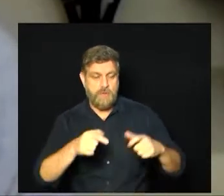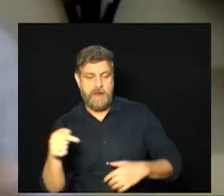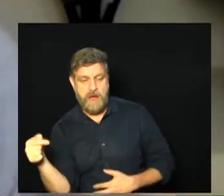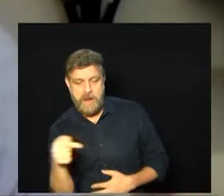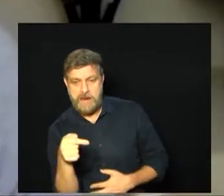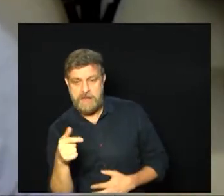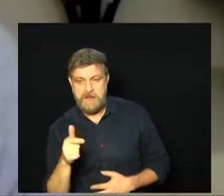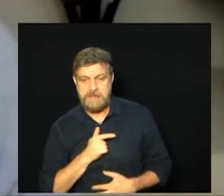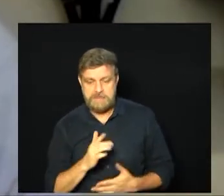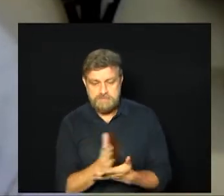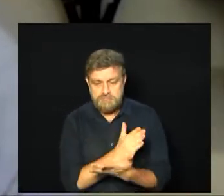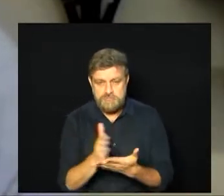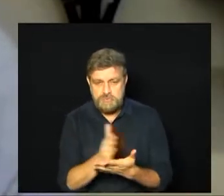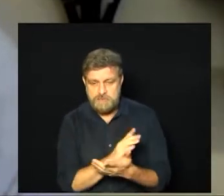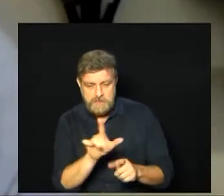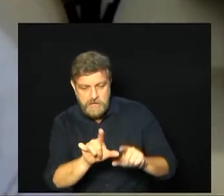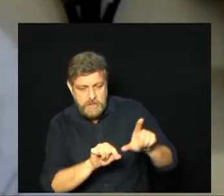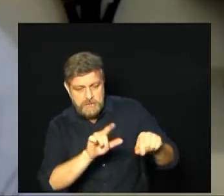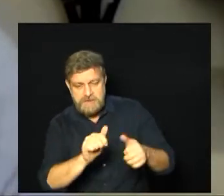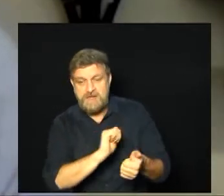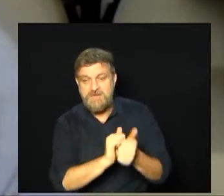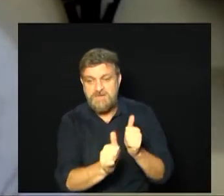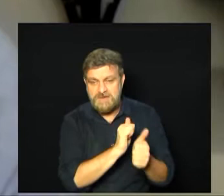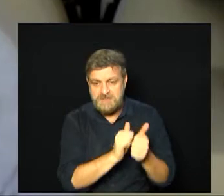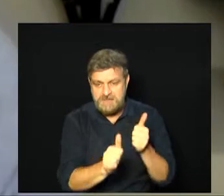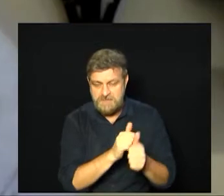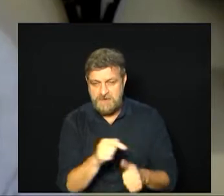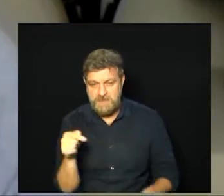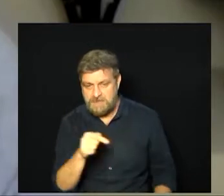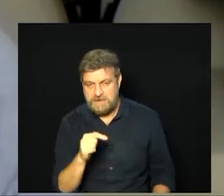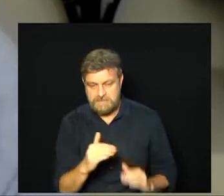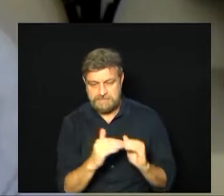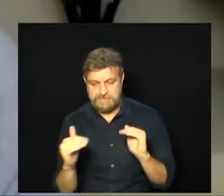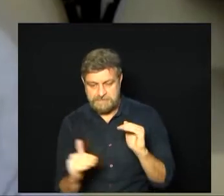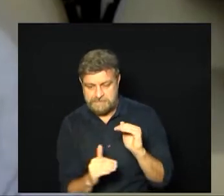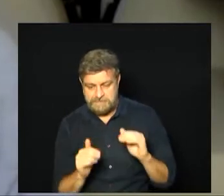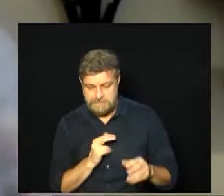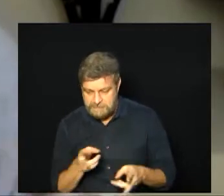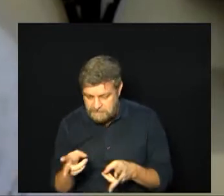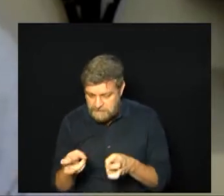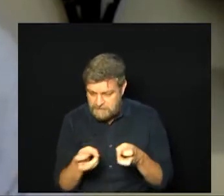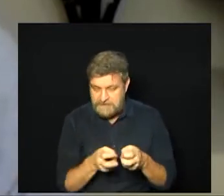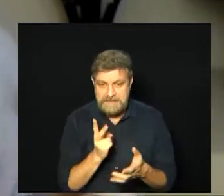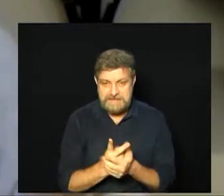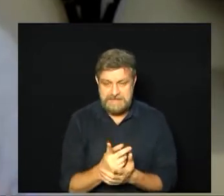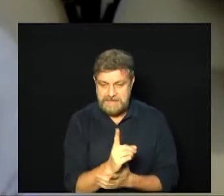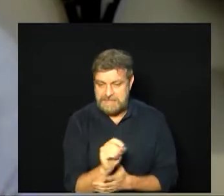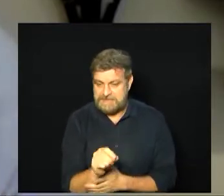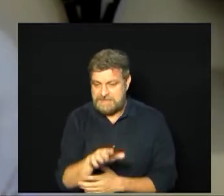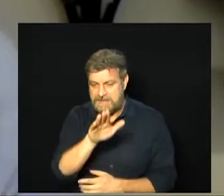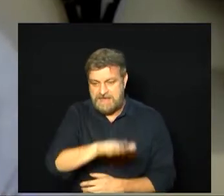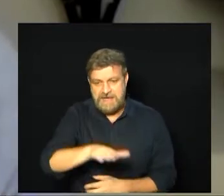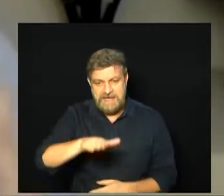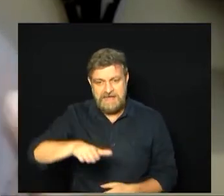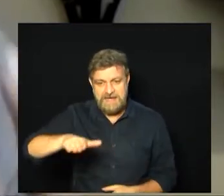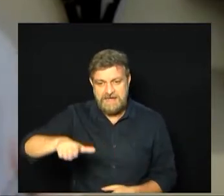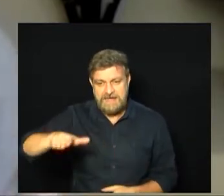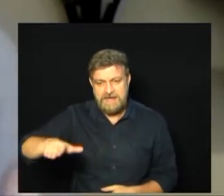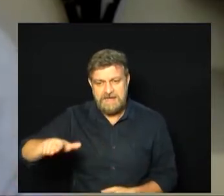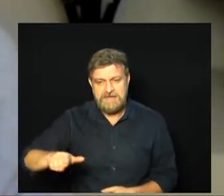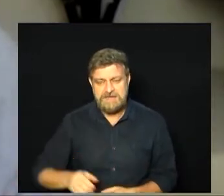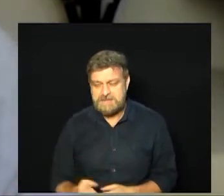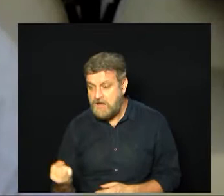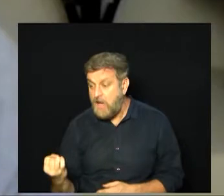uma peneira de futebol, seja num grande clube ou até mesmo na várzea, você vê ali 100 crianças, 200 crianças,